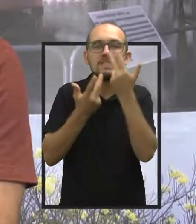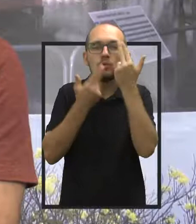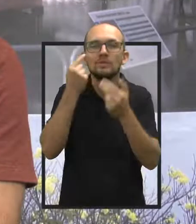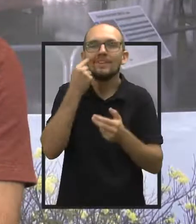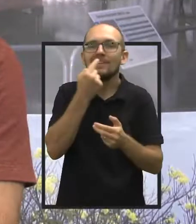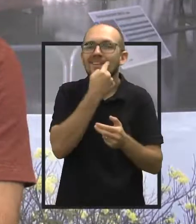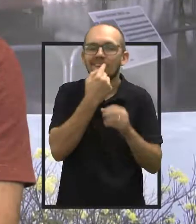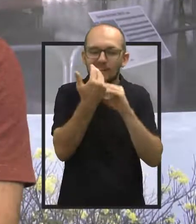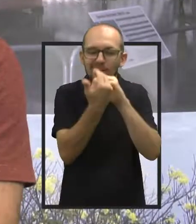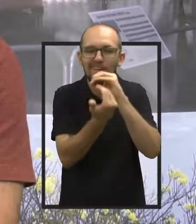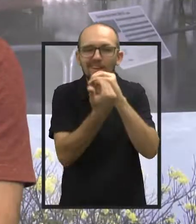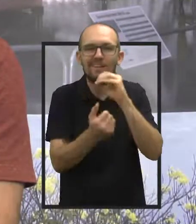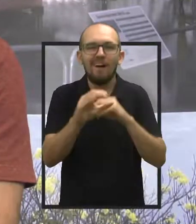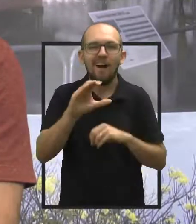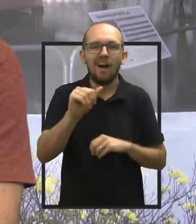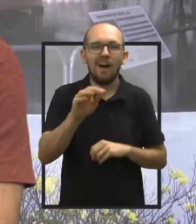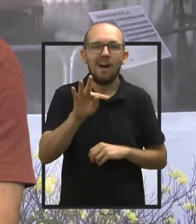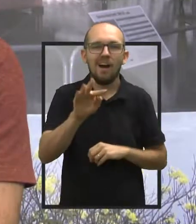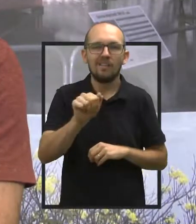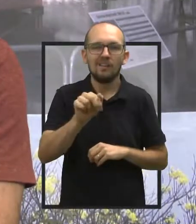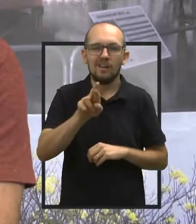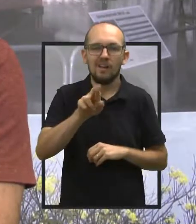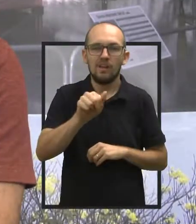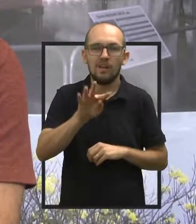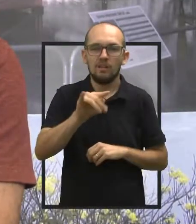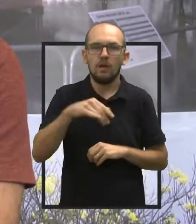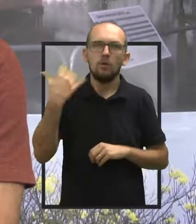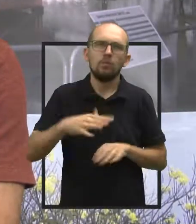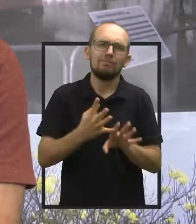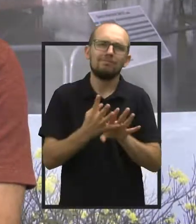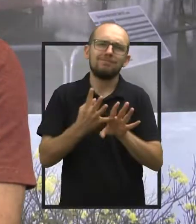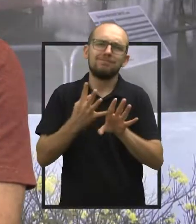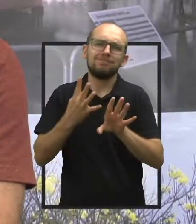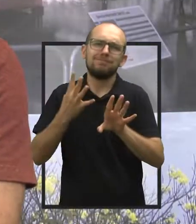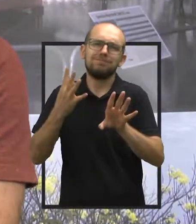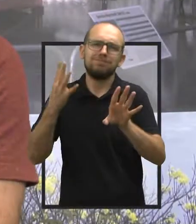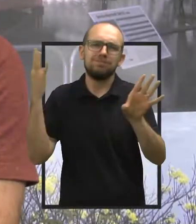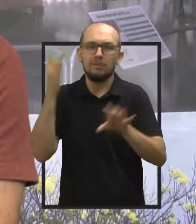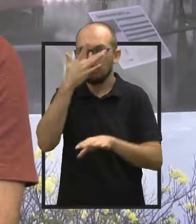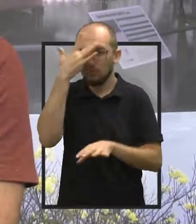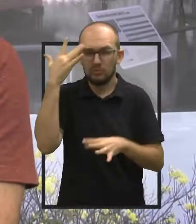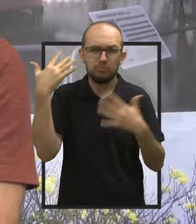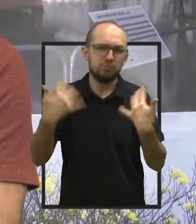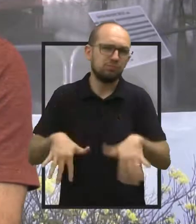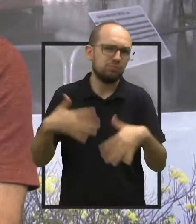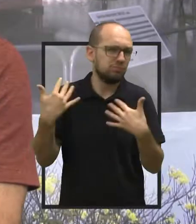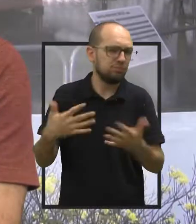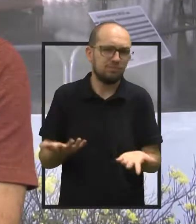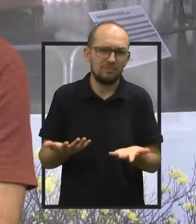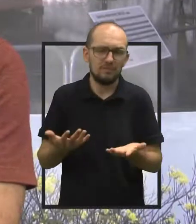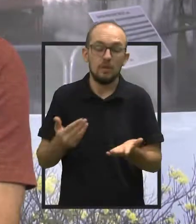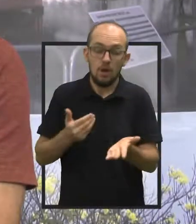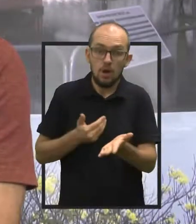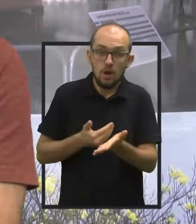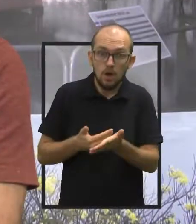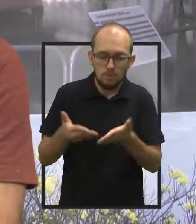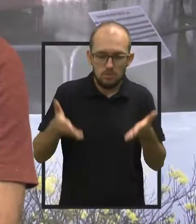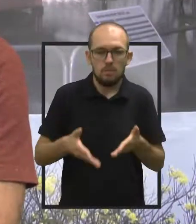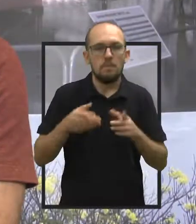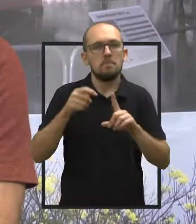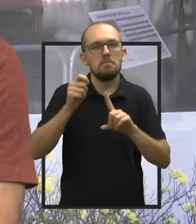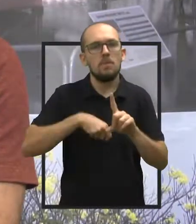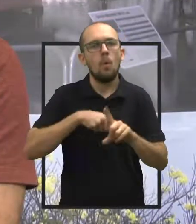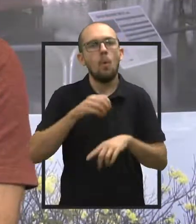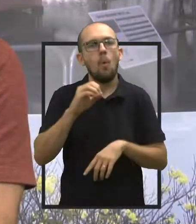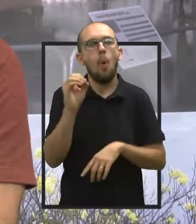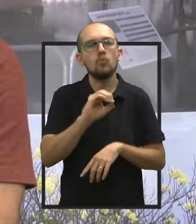Tem mais de 630 pessoas aguardando a cirurgia de catarata. Iniciou agora no mês de outubro, né? foi